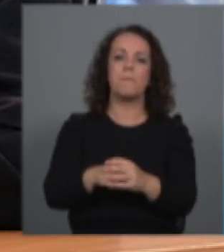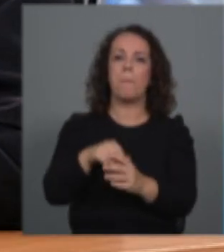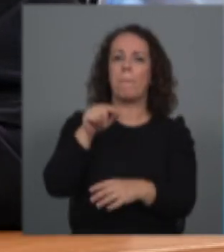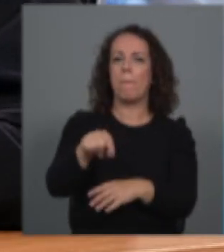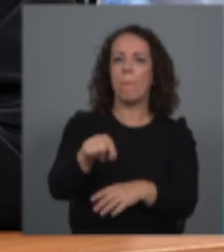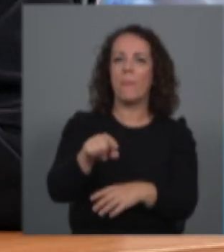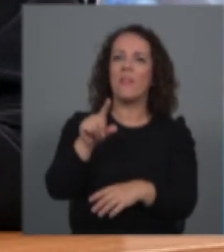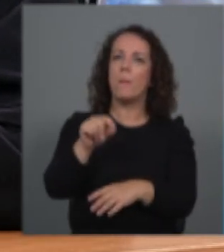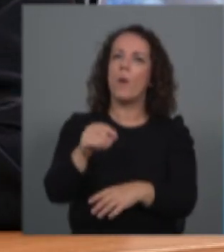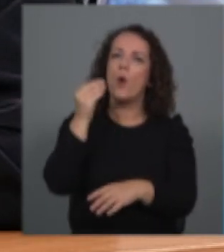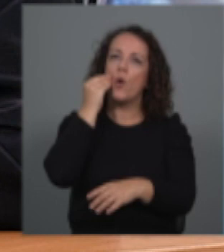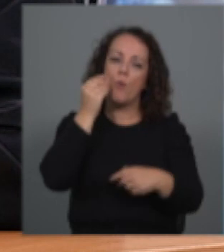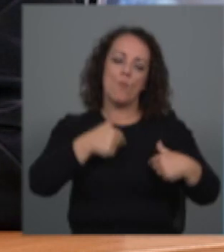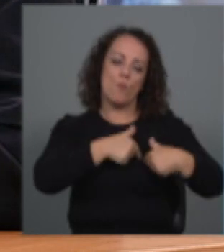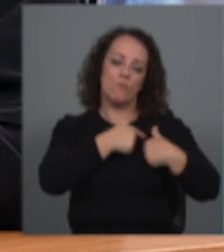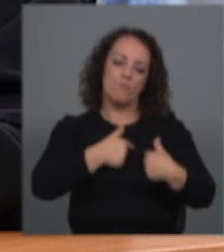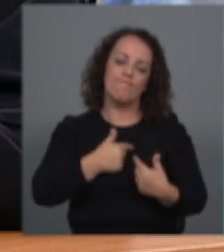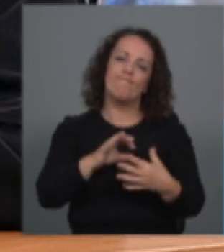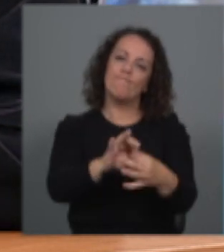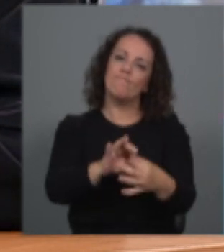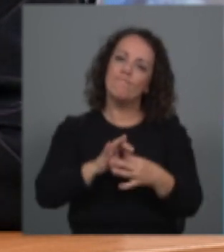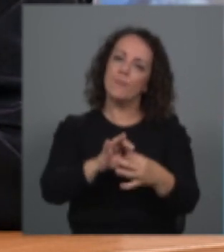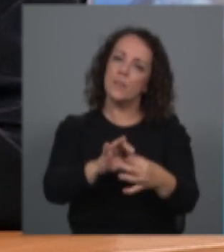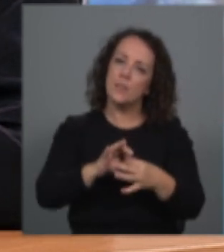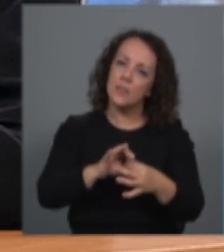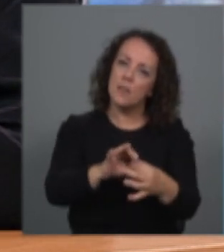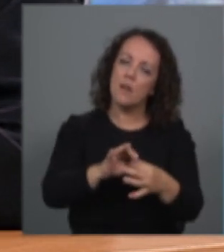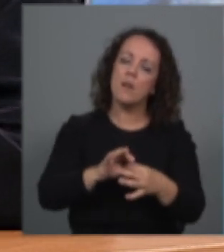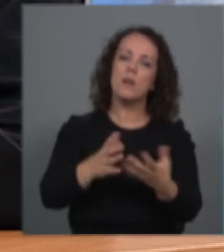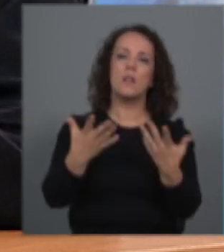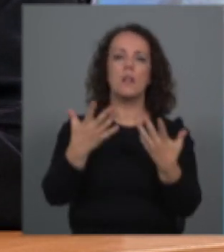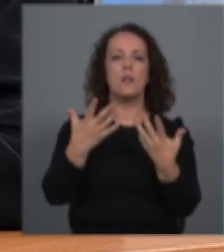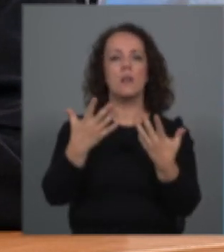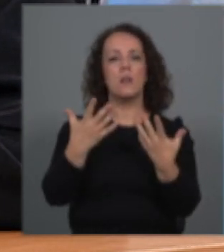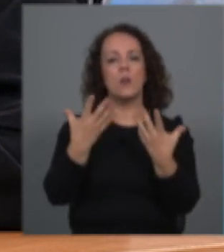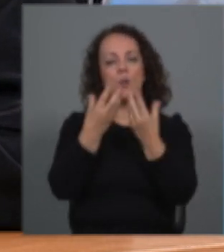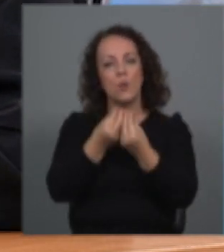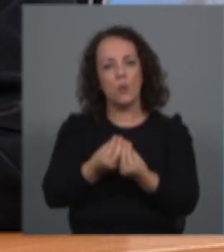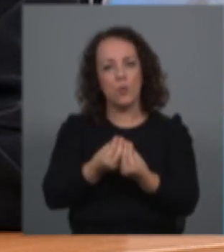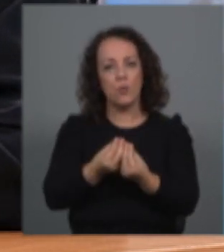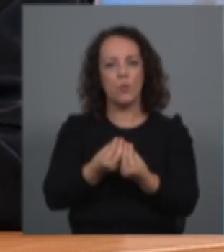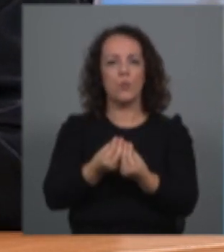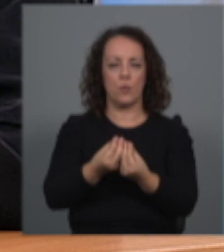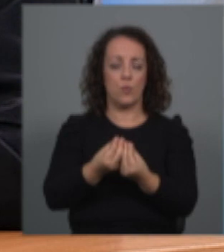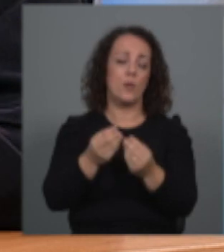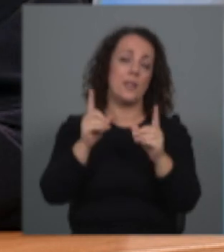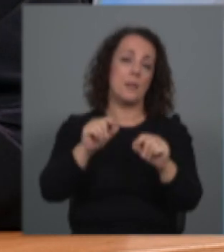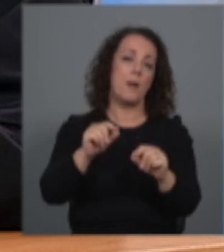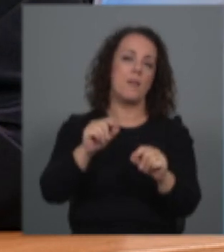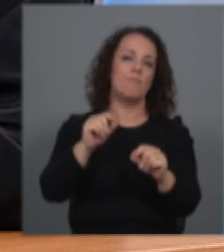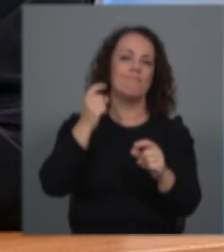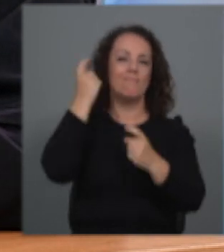de fraternidade, de comunhão, e depois penso muito os